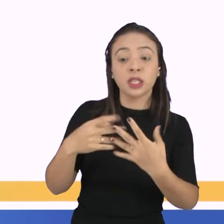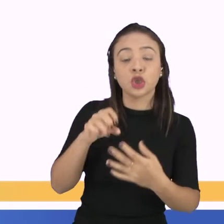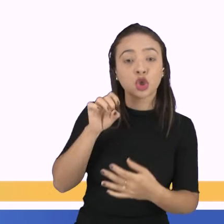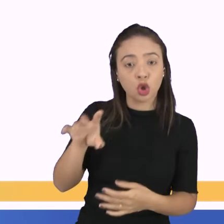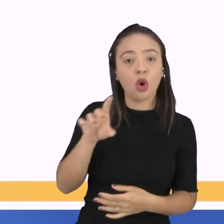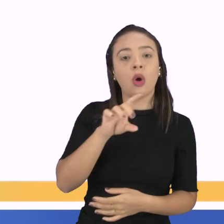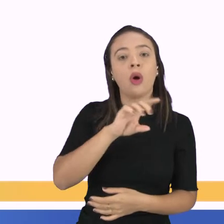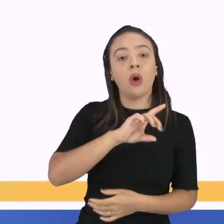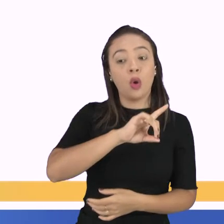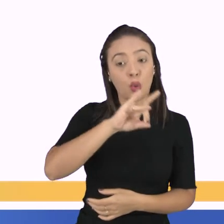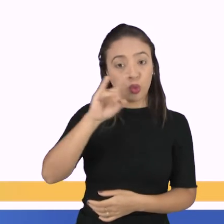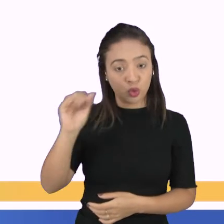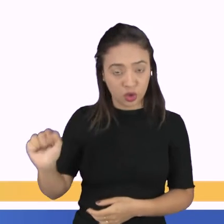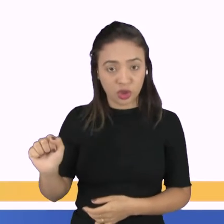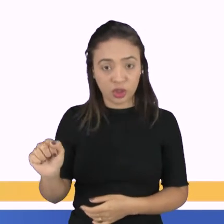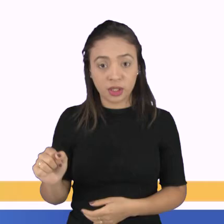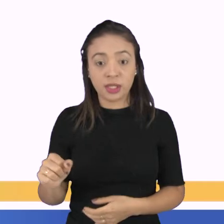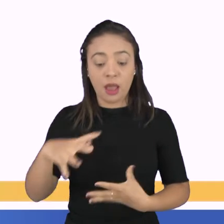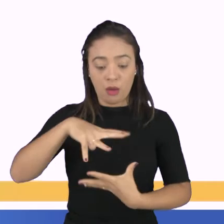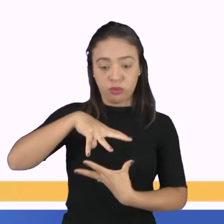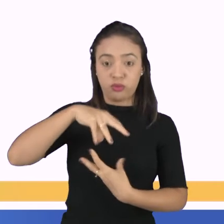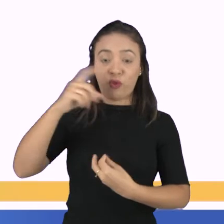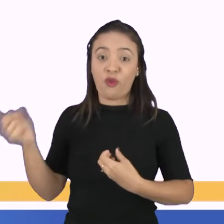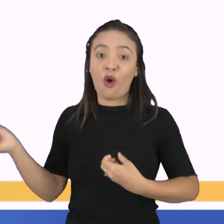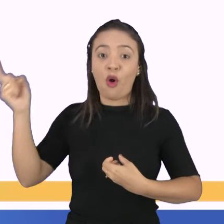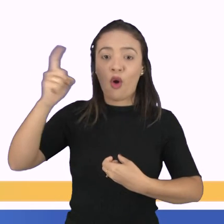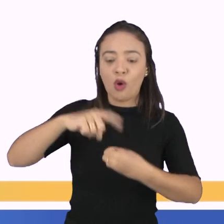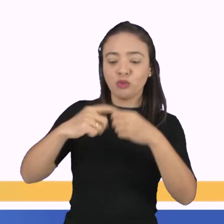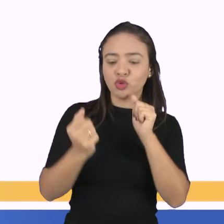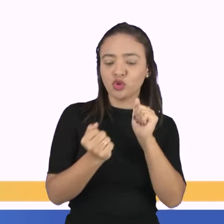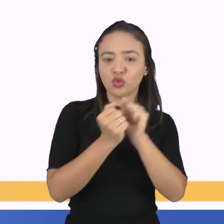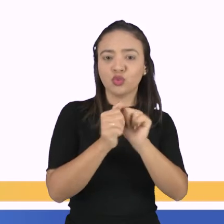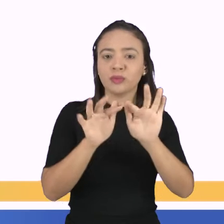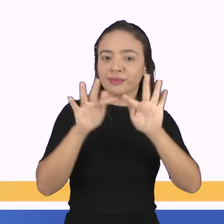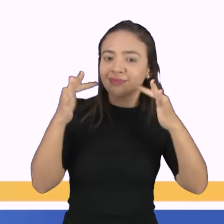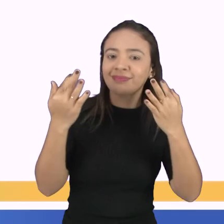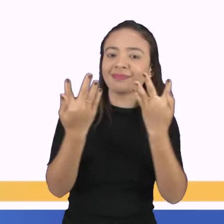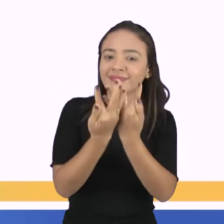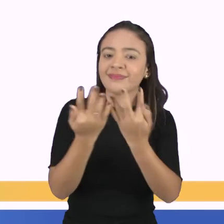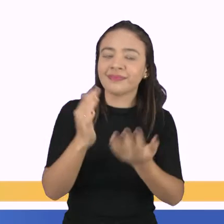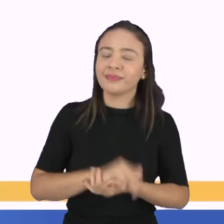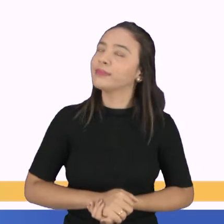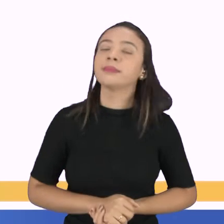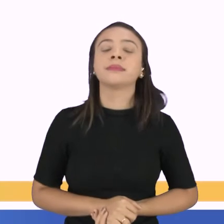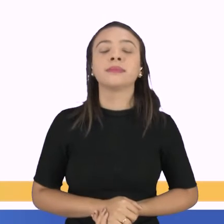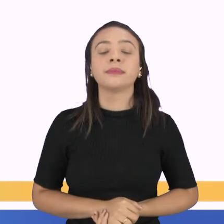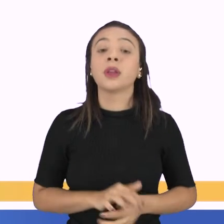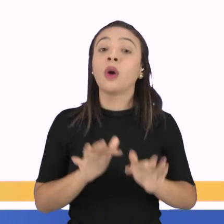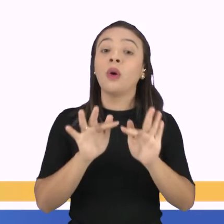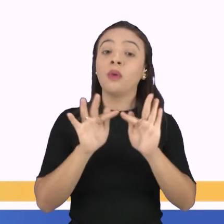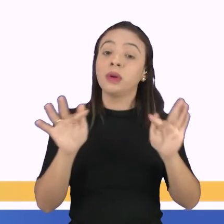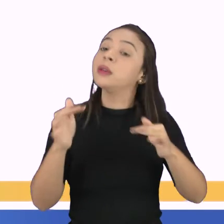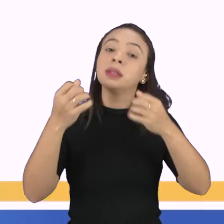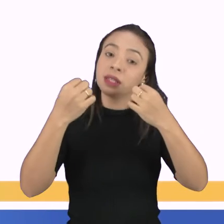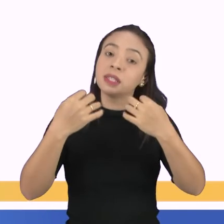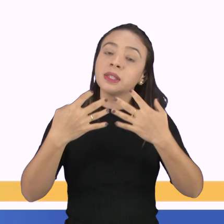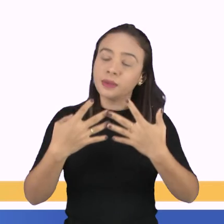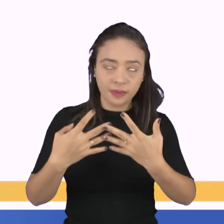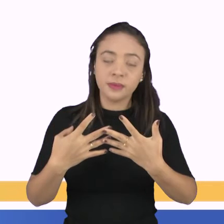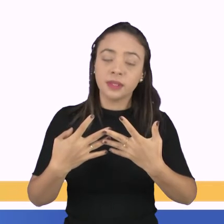dias as almas podem voltar do além para estar perto dos seus. Essa frase, falando um pouco sobre